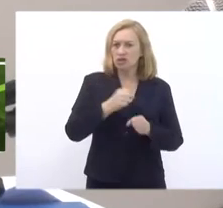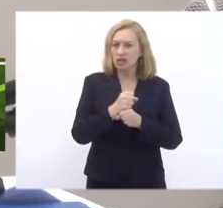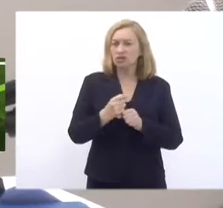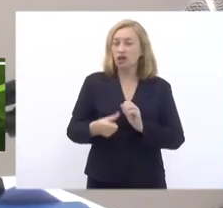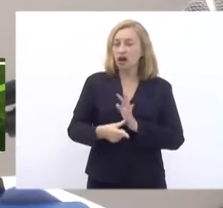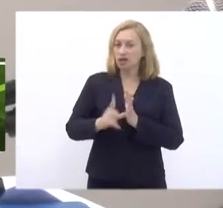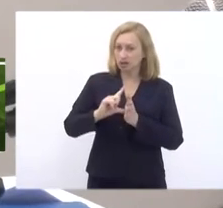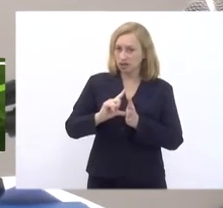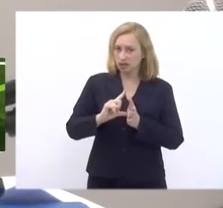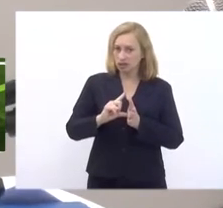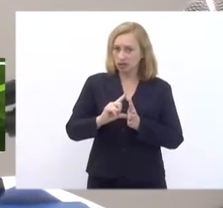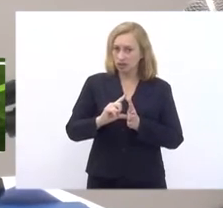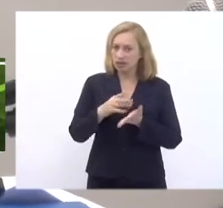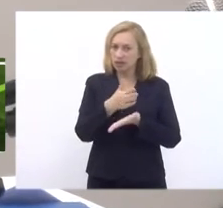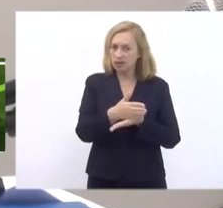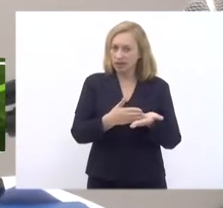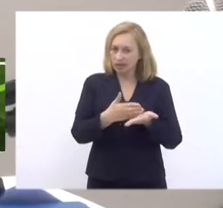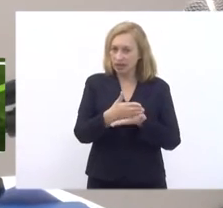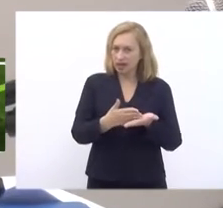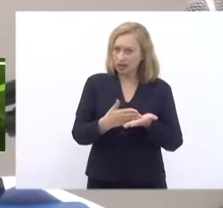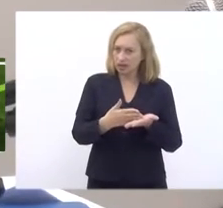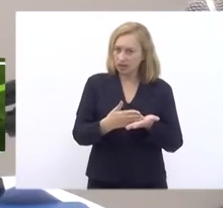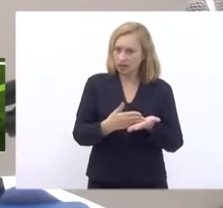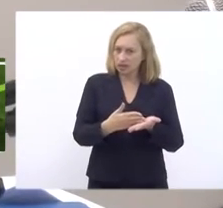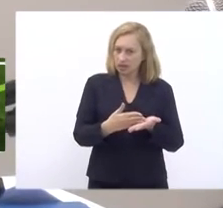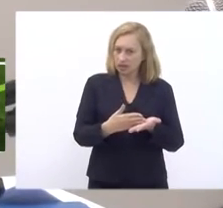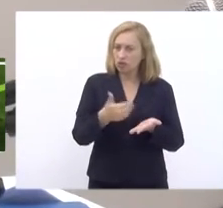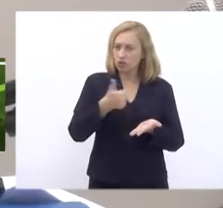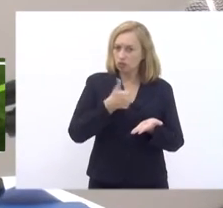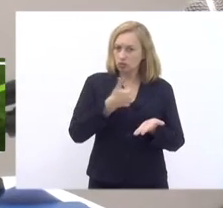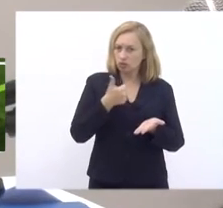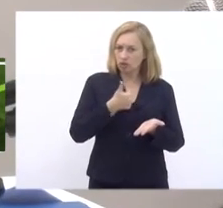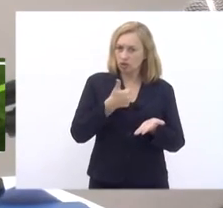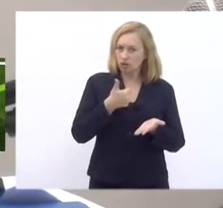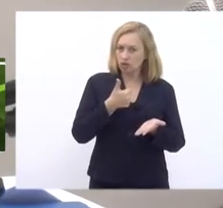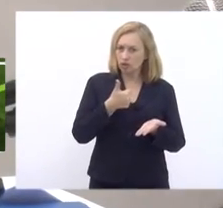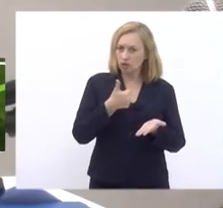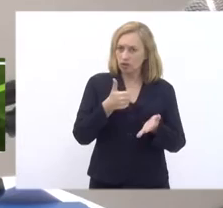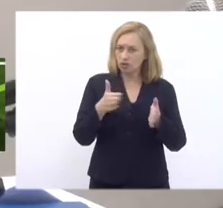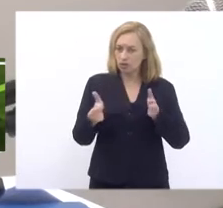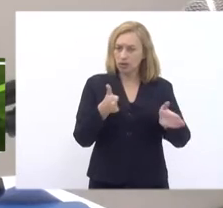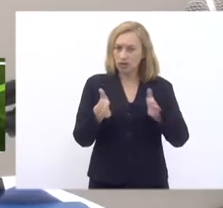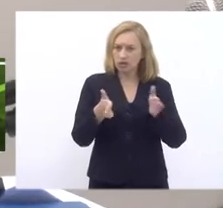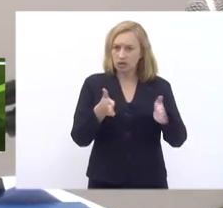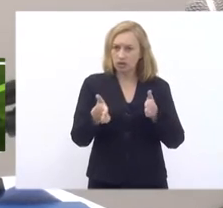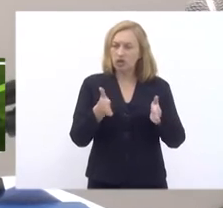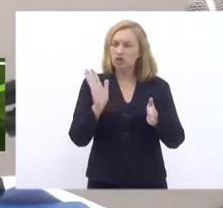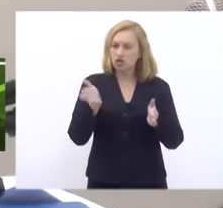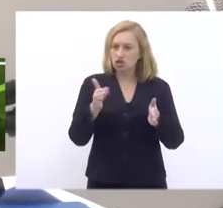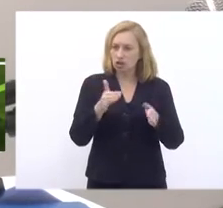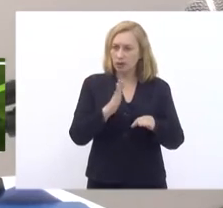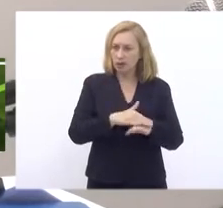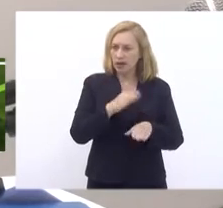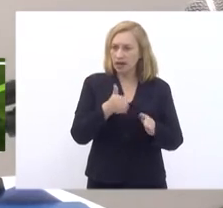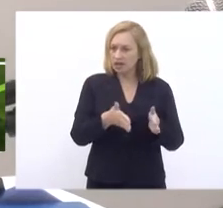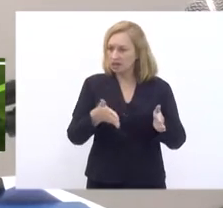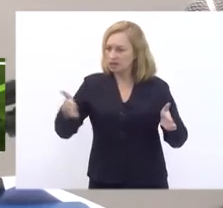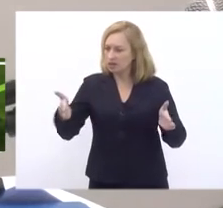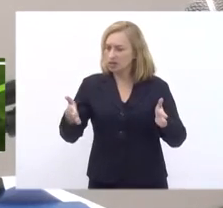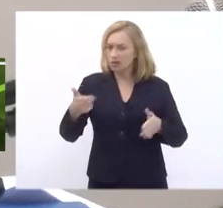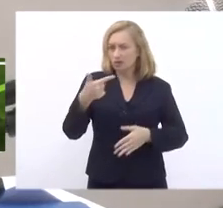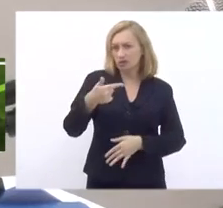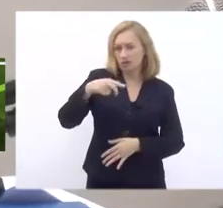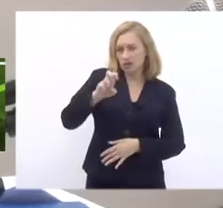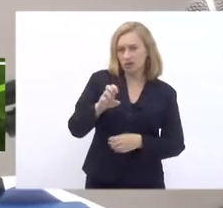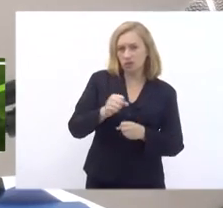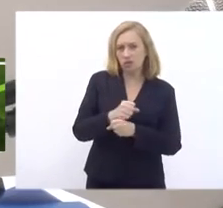até, né, da metade precisa da vigência do primeiro prazo, ele já foi prorrogado por mais 25 anos a partir